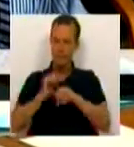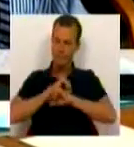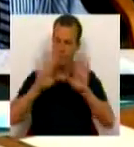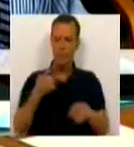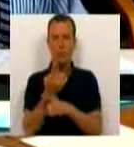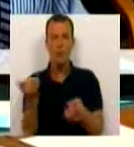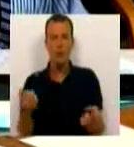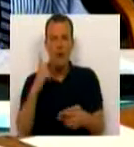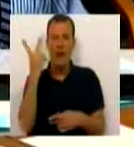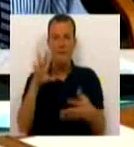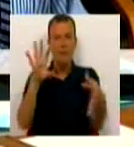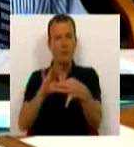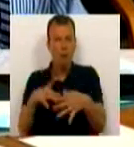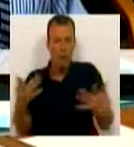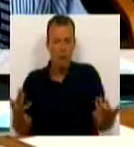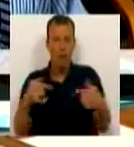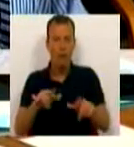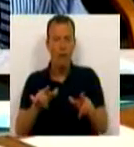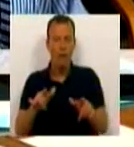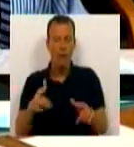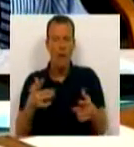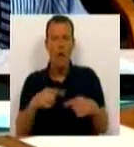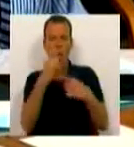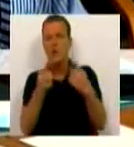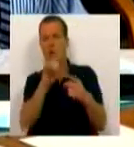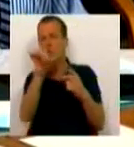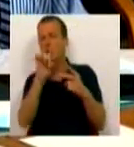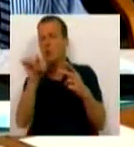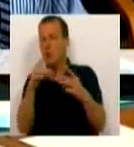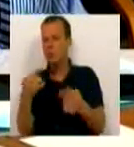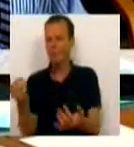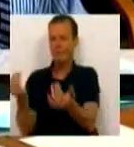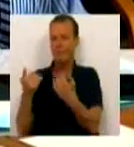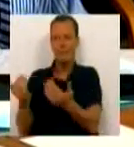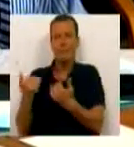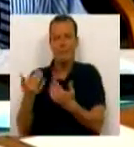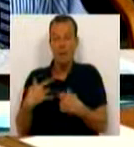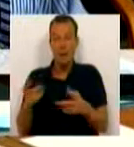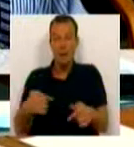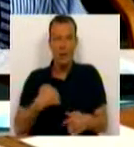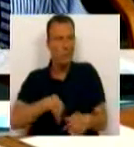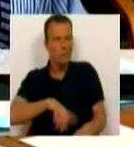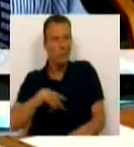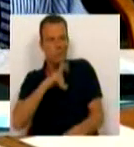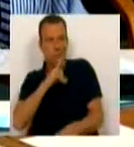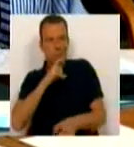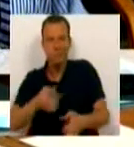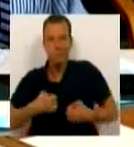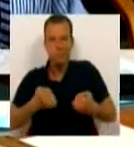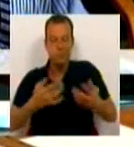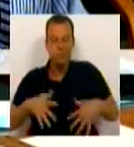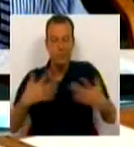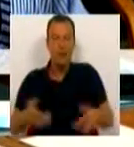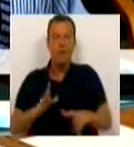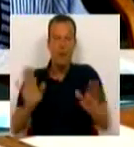vida delas, algumas daquelas questões que nos chegam todos os dias e que nós não sabemos responder. E é importante que sejamos práticos